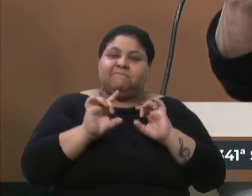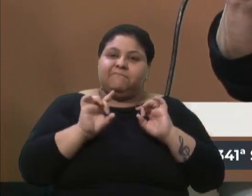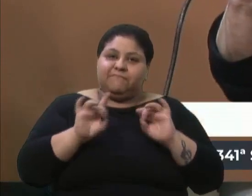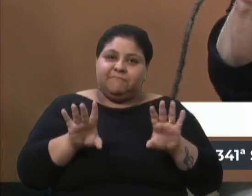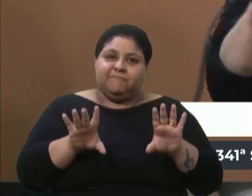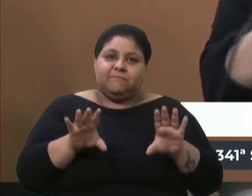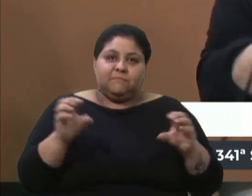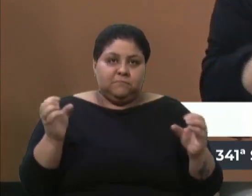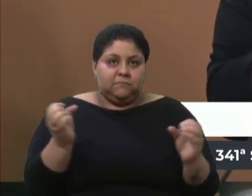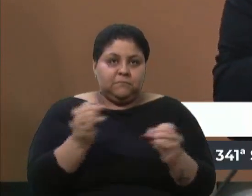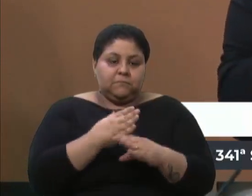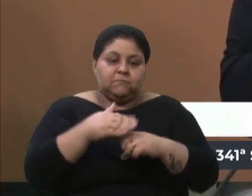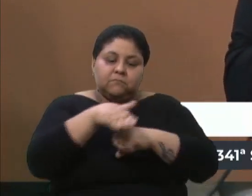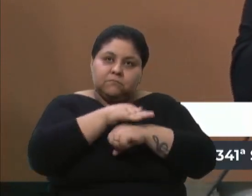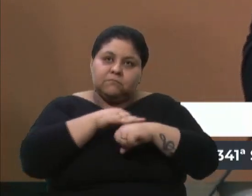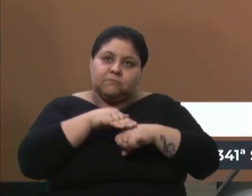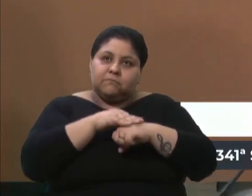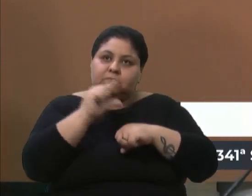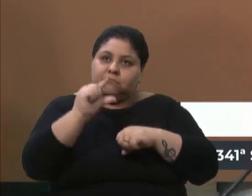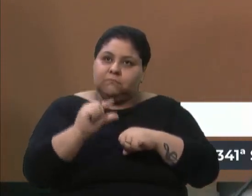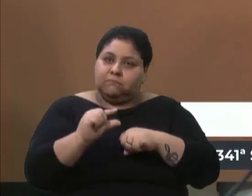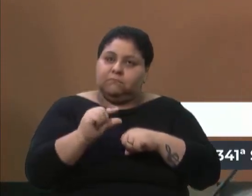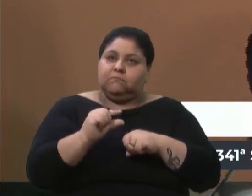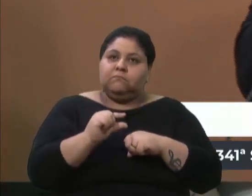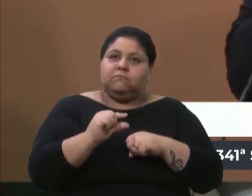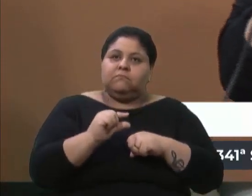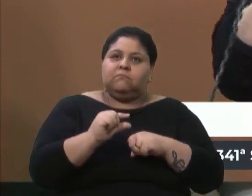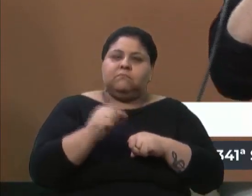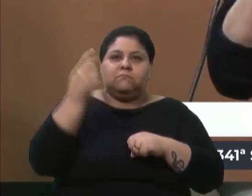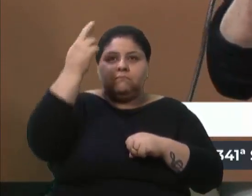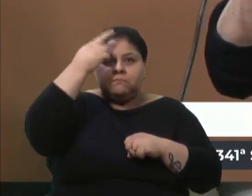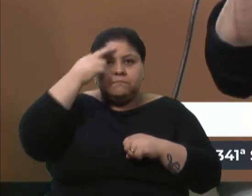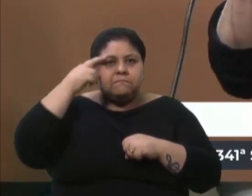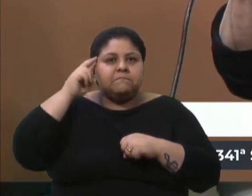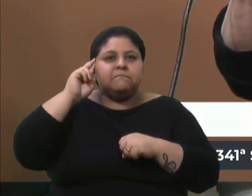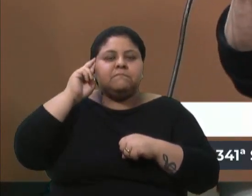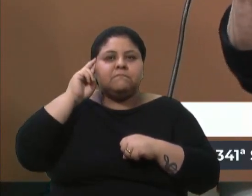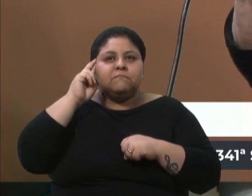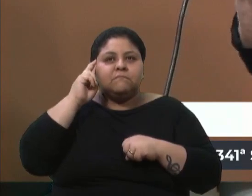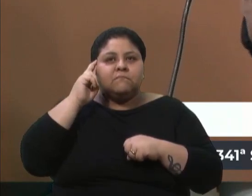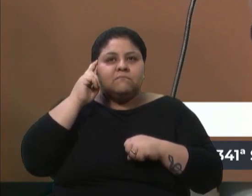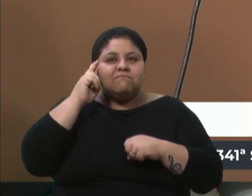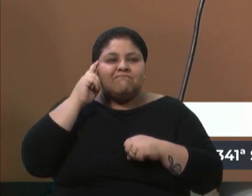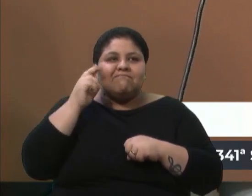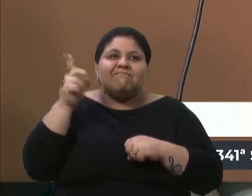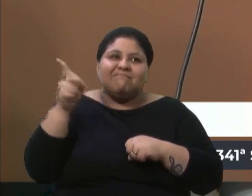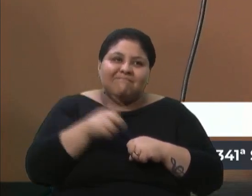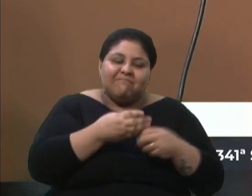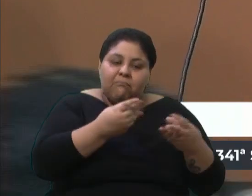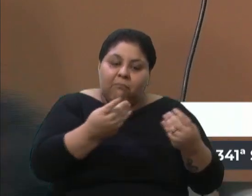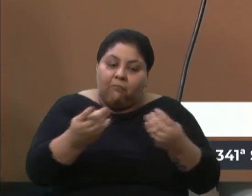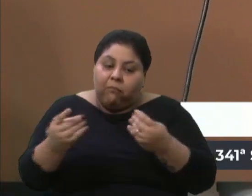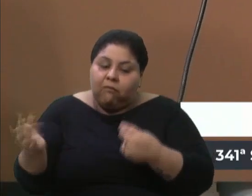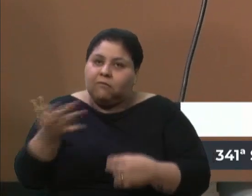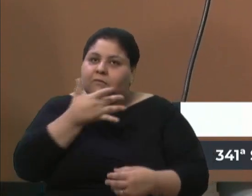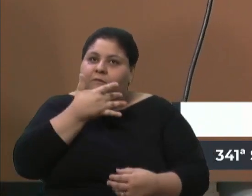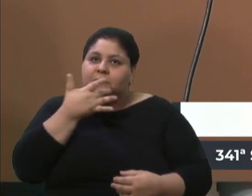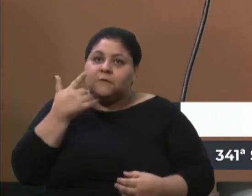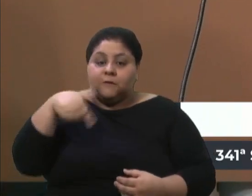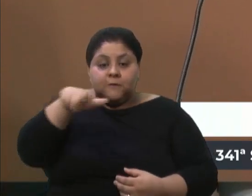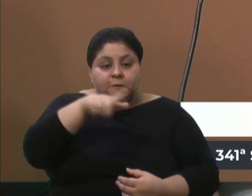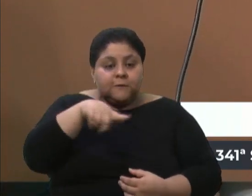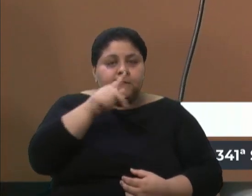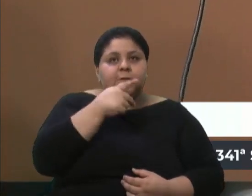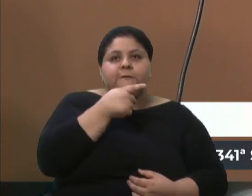a gente conversar um pouquinho mais, Rafael Bueno. É muito fácil a gente falar quando para a gente